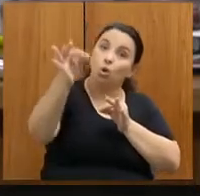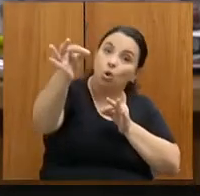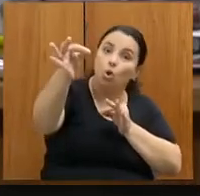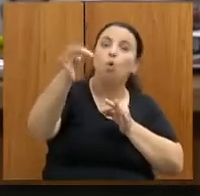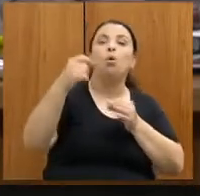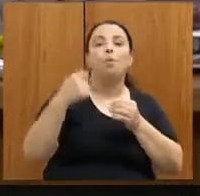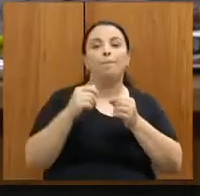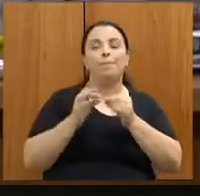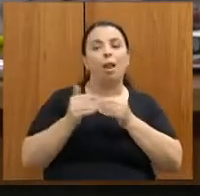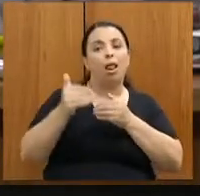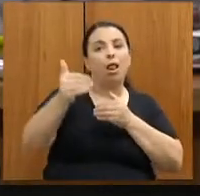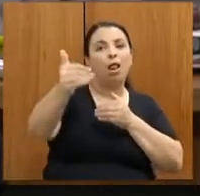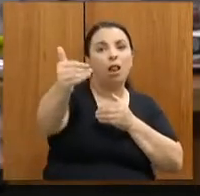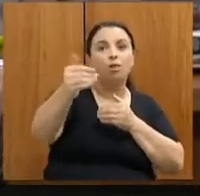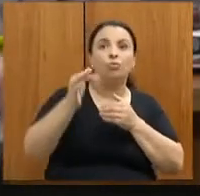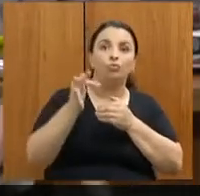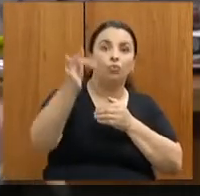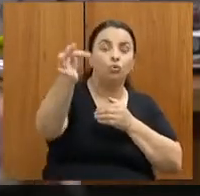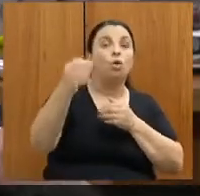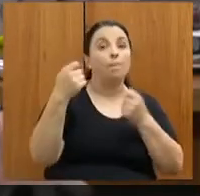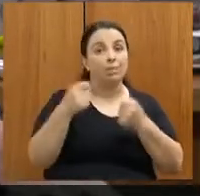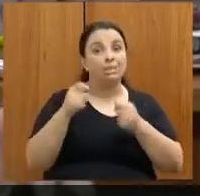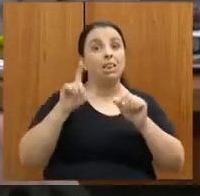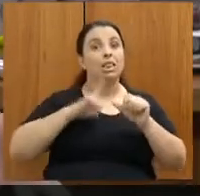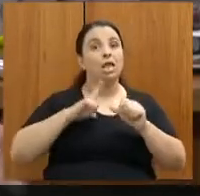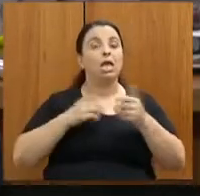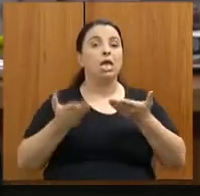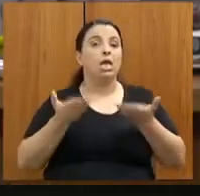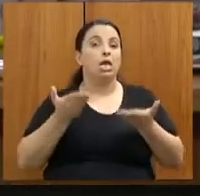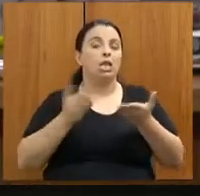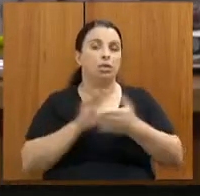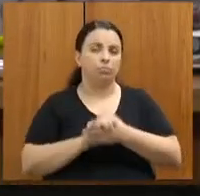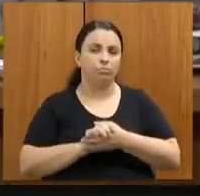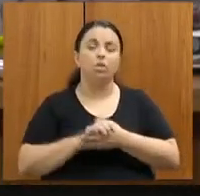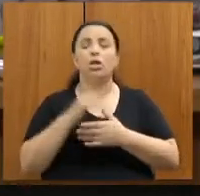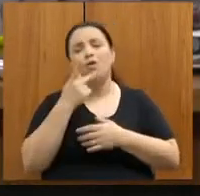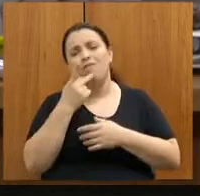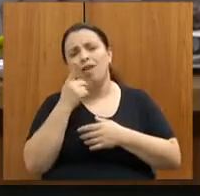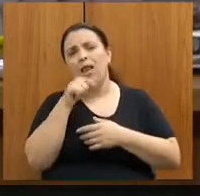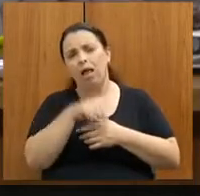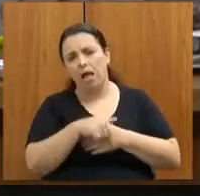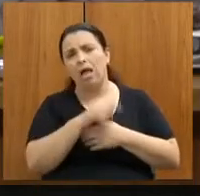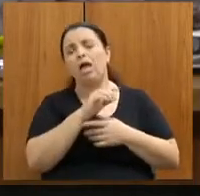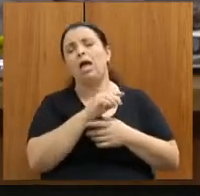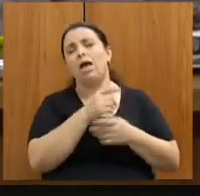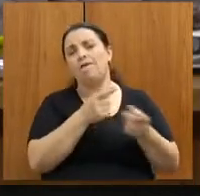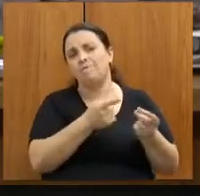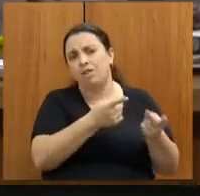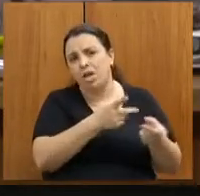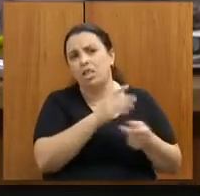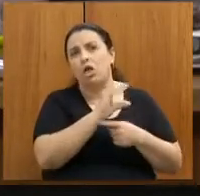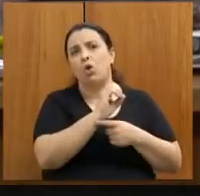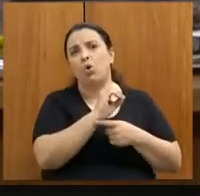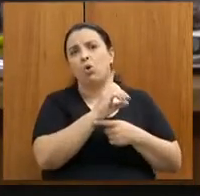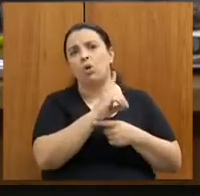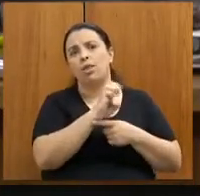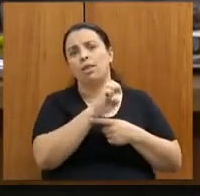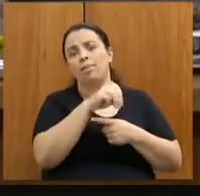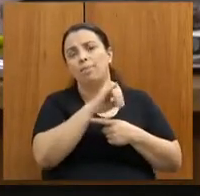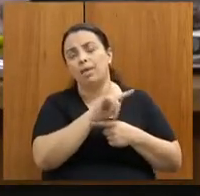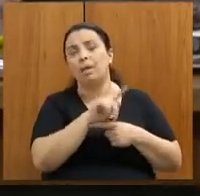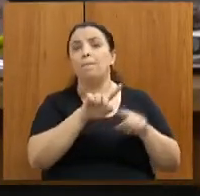fala-se da desestatização da codemig é um exemplo claro que a gente tá dando aqui a desestatização da codemig só que a gente entende a necessidade